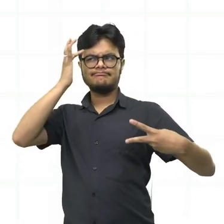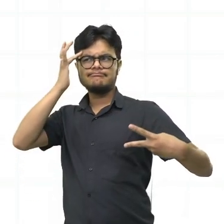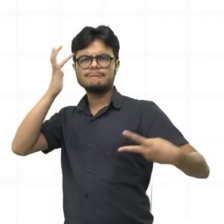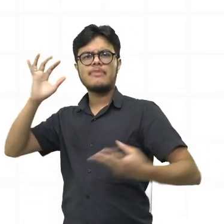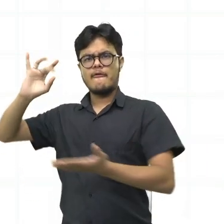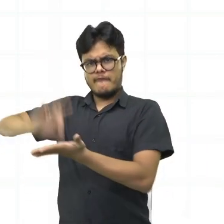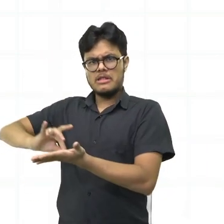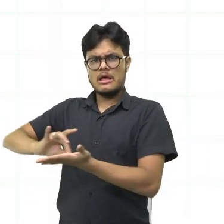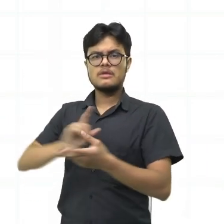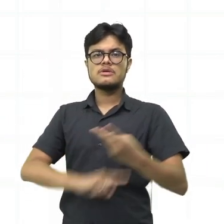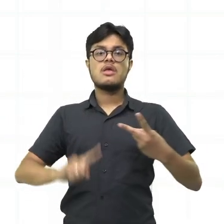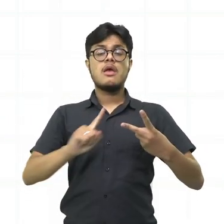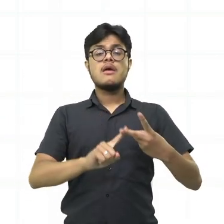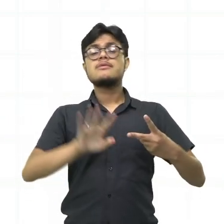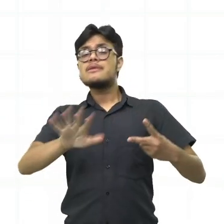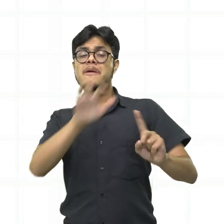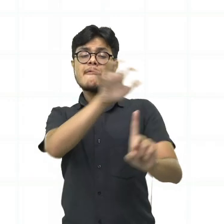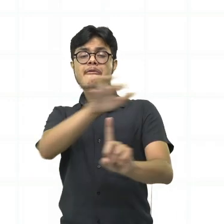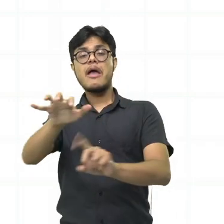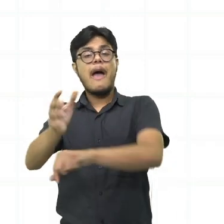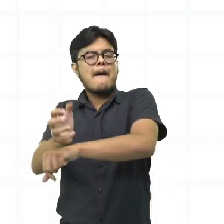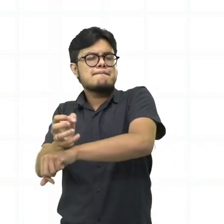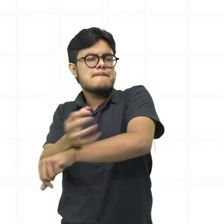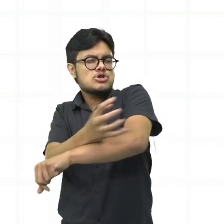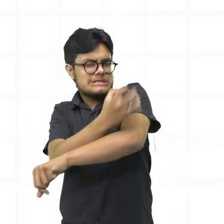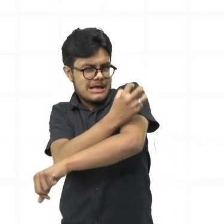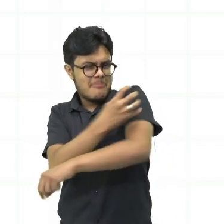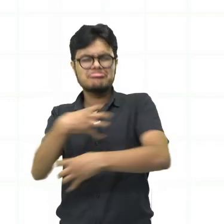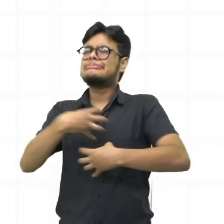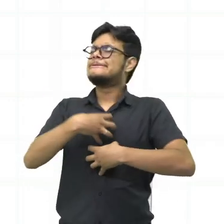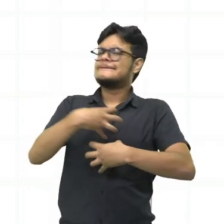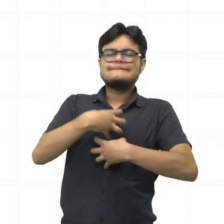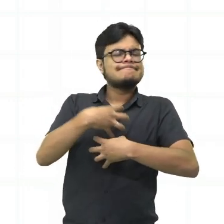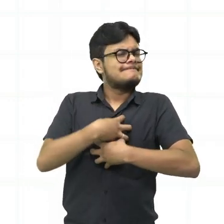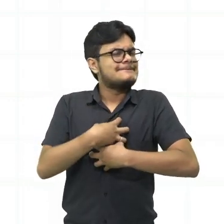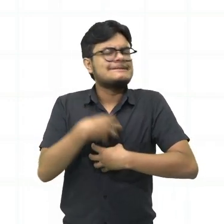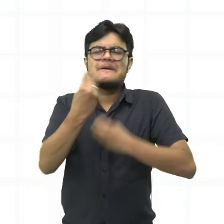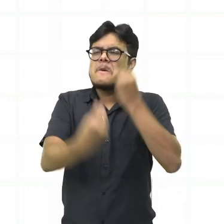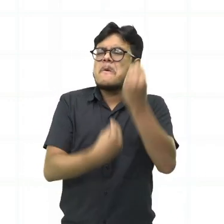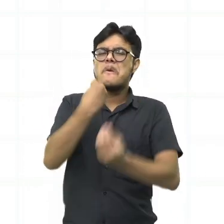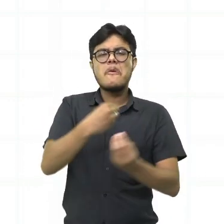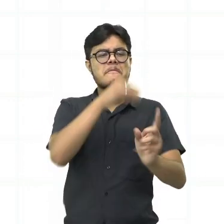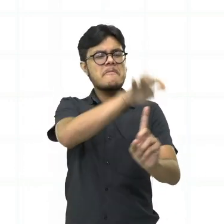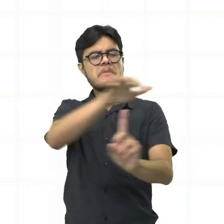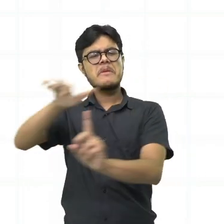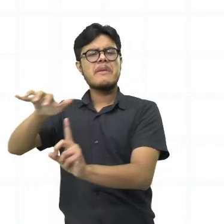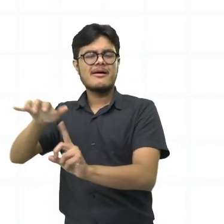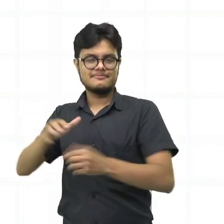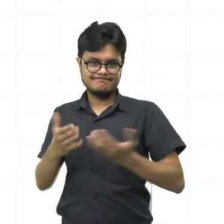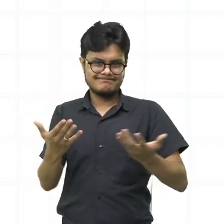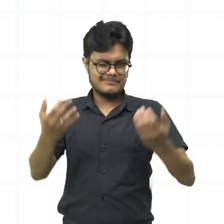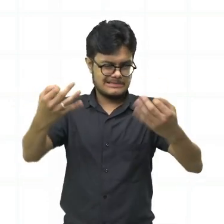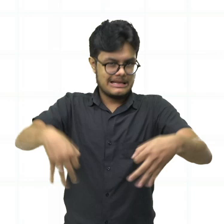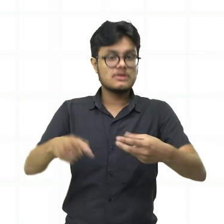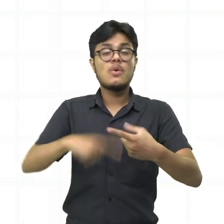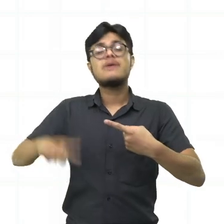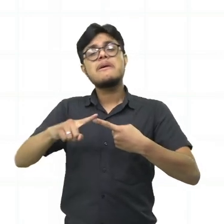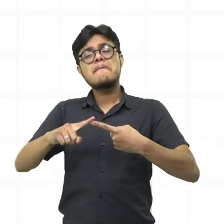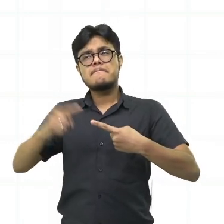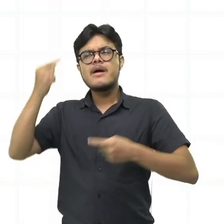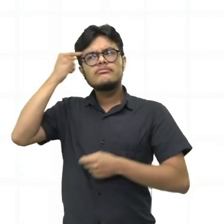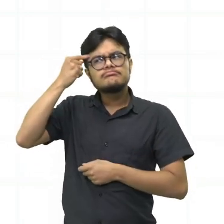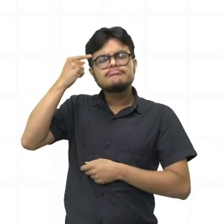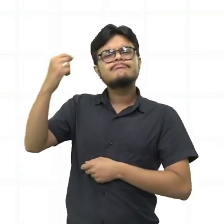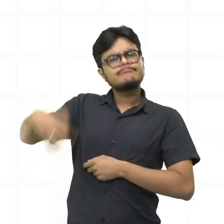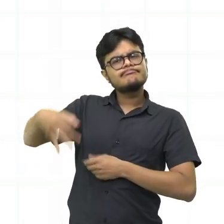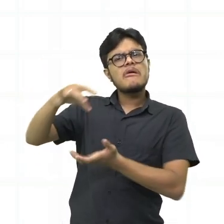para elementos emocionais, tá? Então, pode trazer aí, né, o convencimento para o racional, como